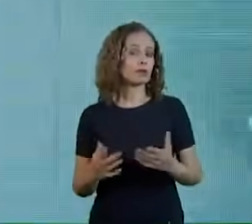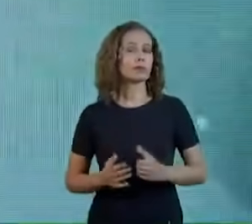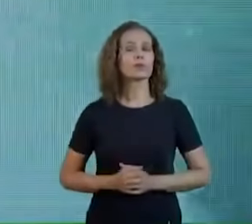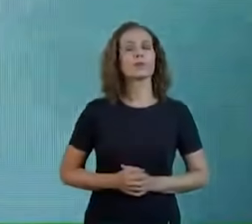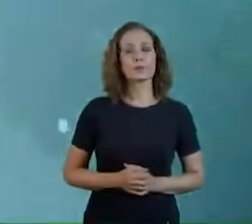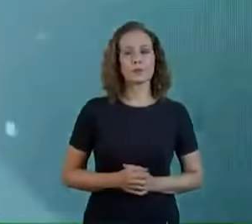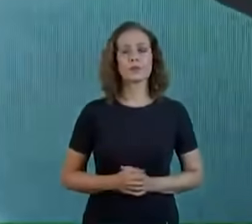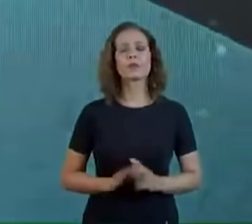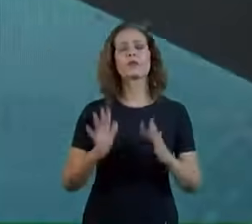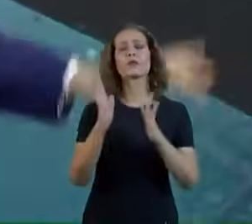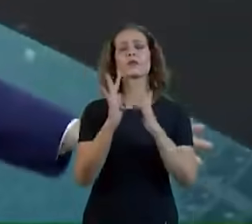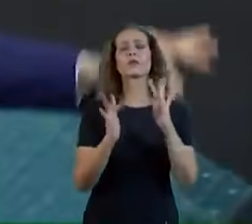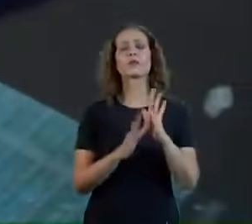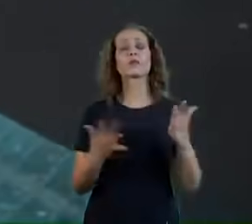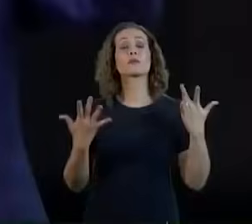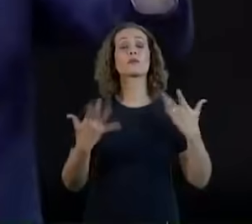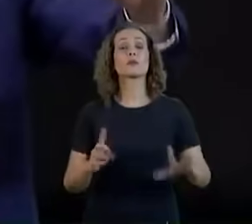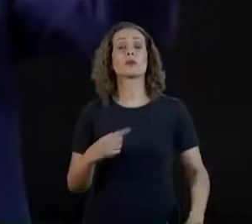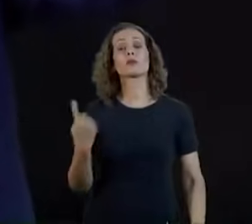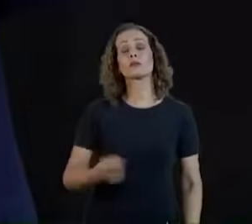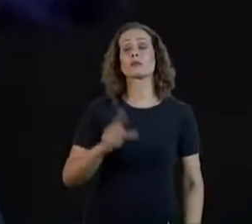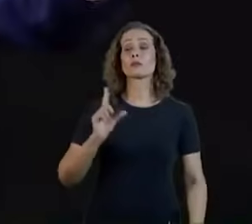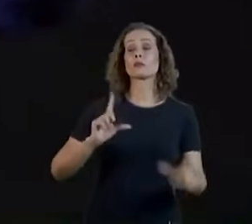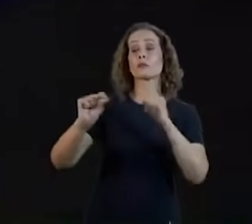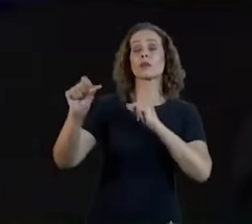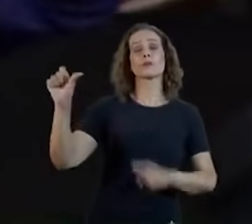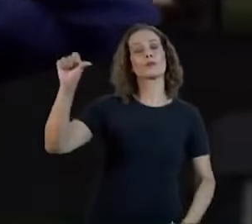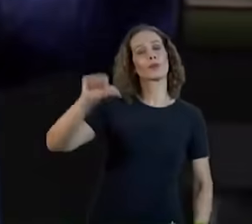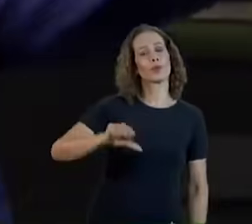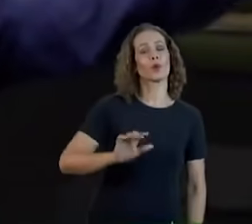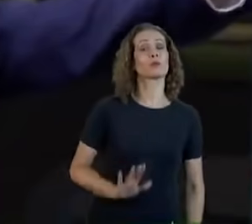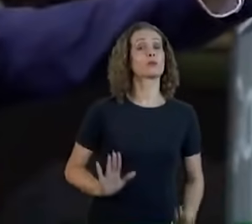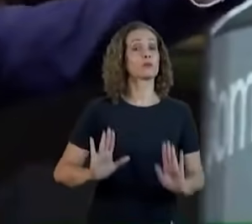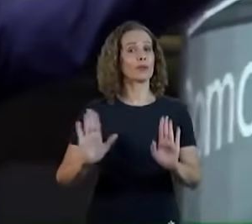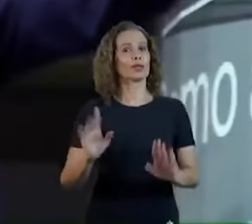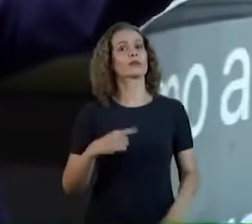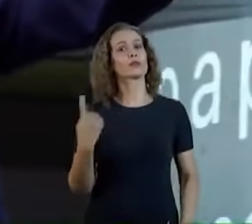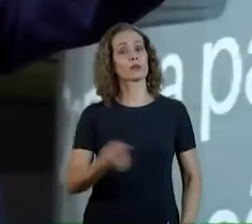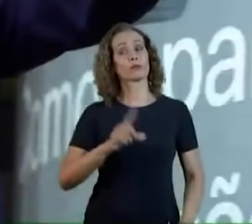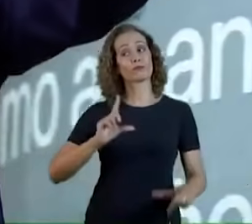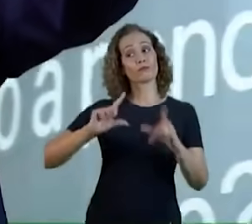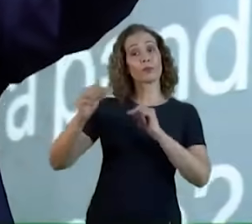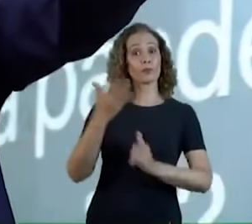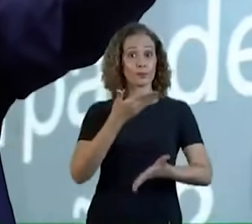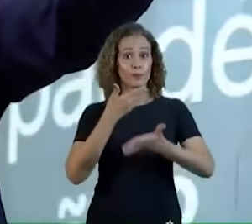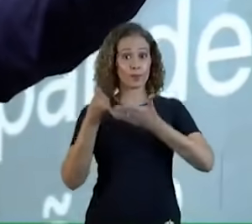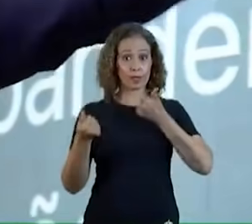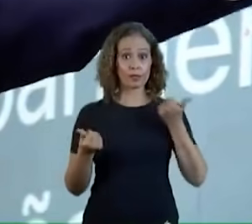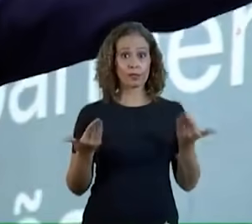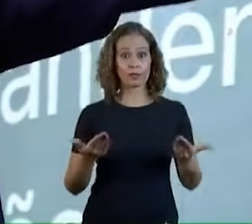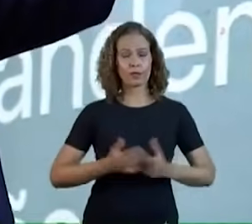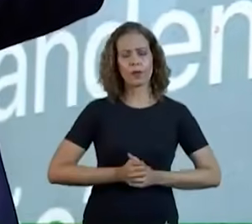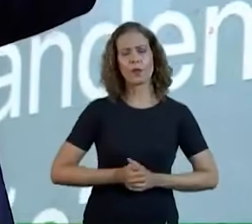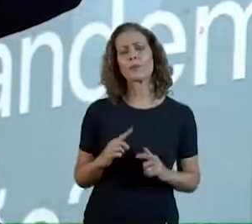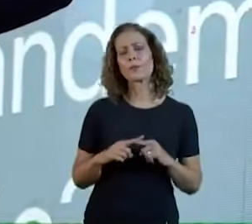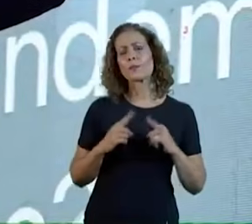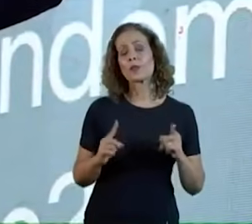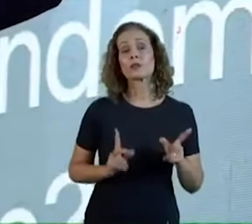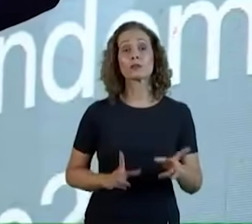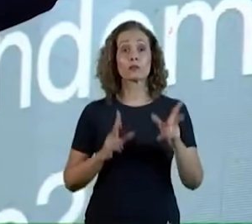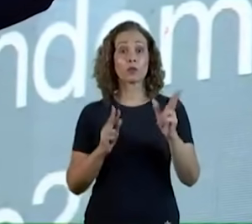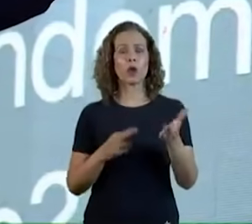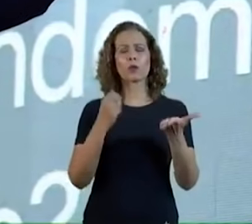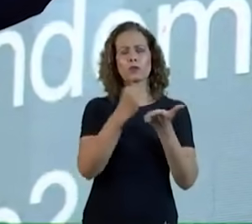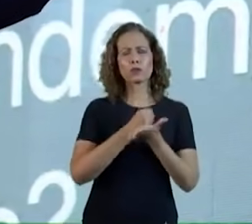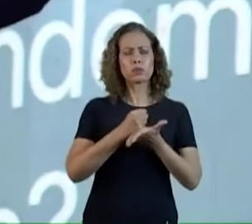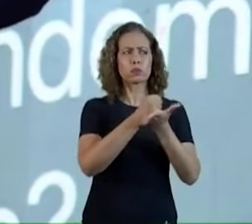que a gente saia pior, ele quer que a gente saia melhor. Mas assim como os